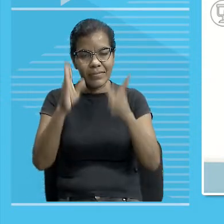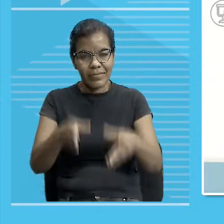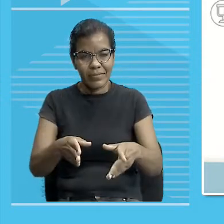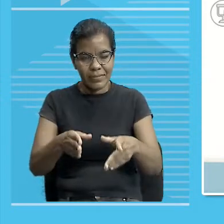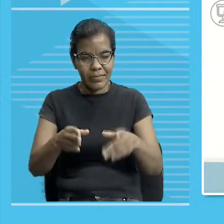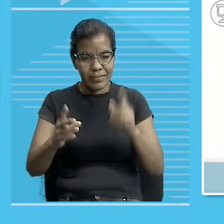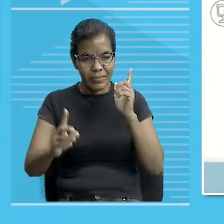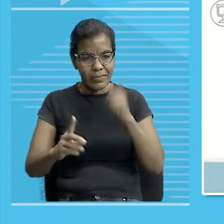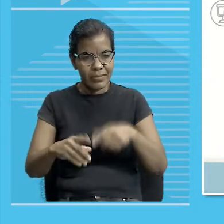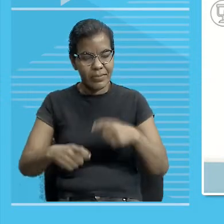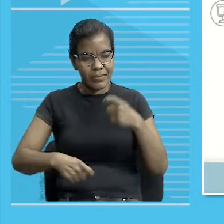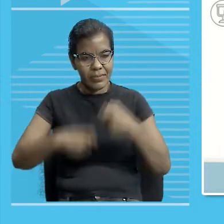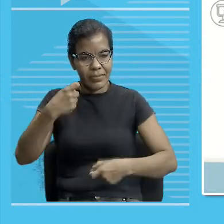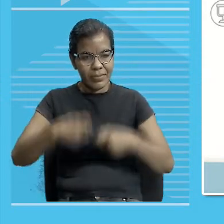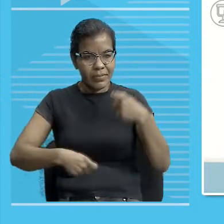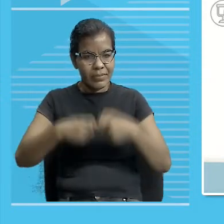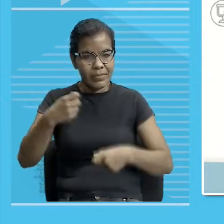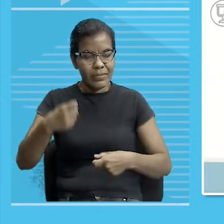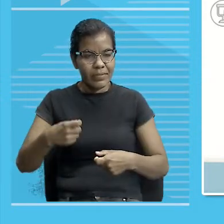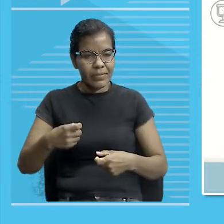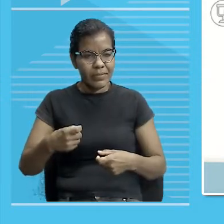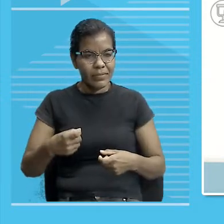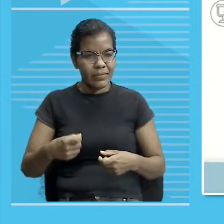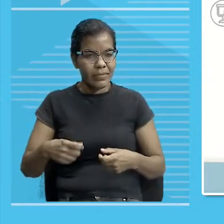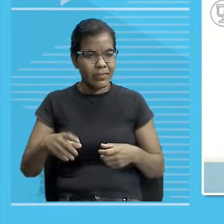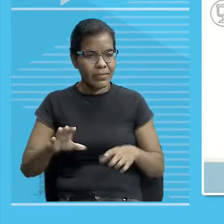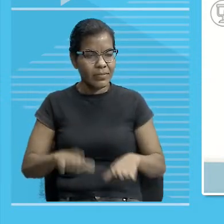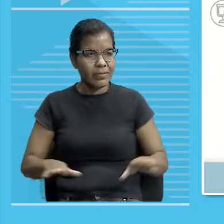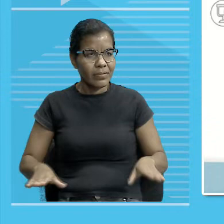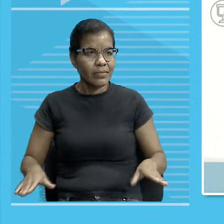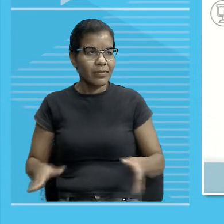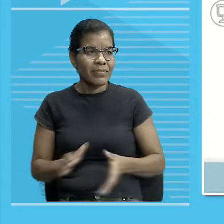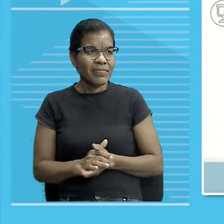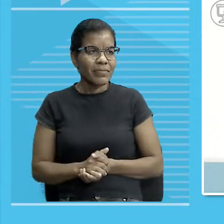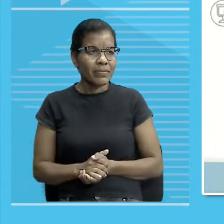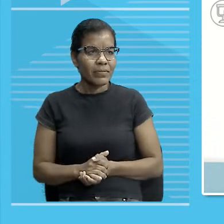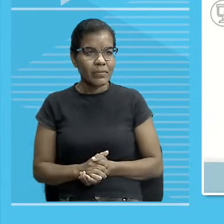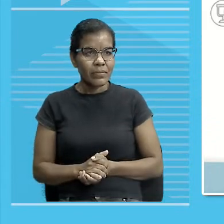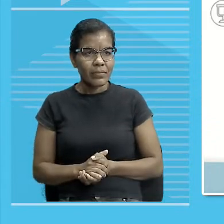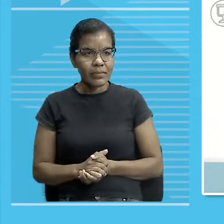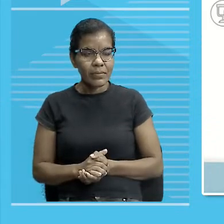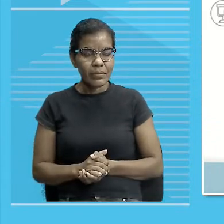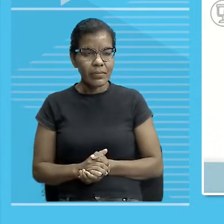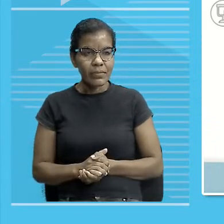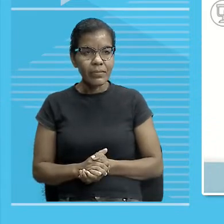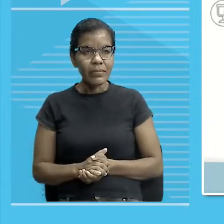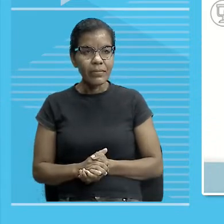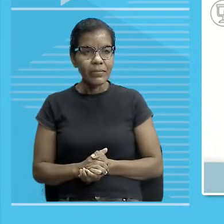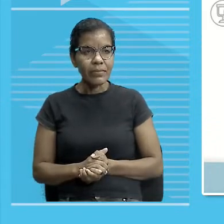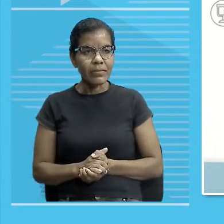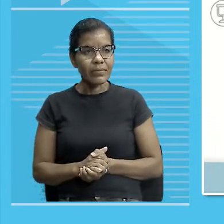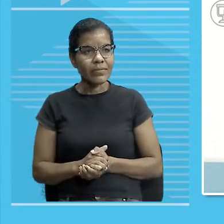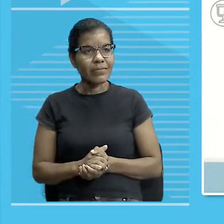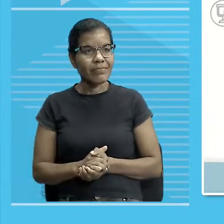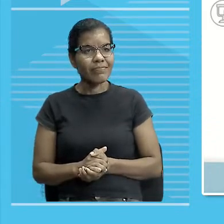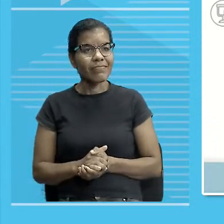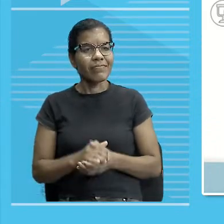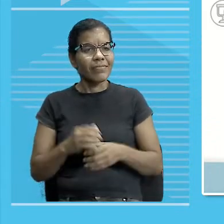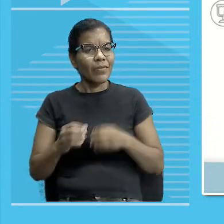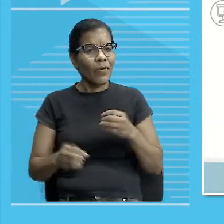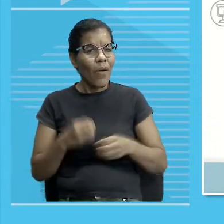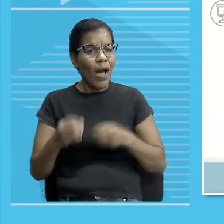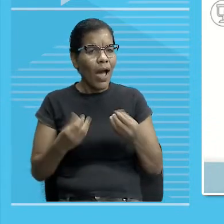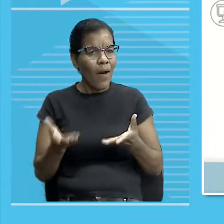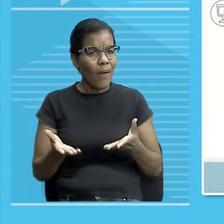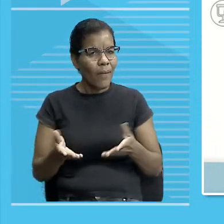determinado o sexo de uma criança. Qual é o momento exato? Agora vai ser do sexo masculino ou